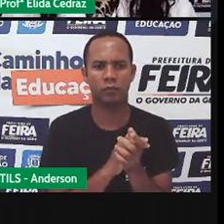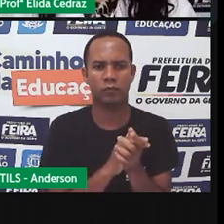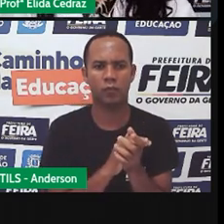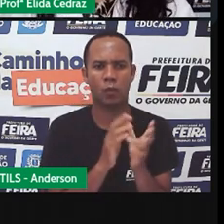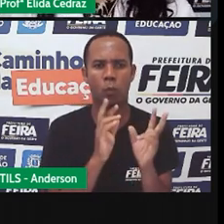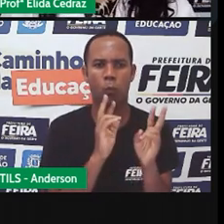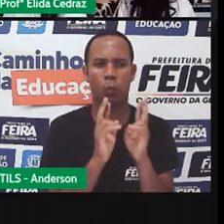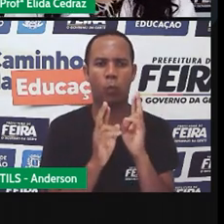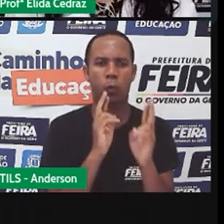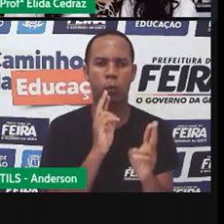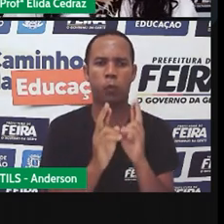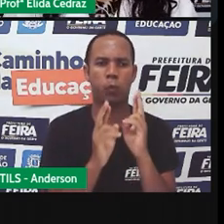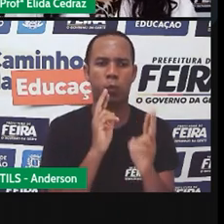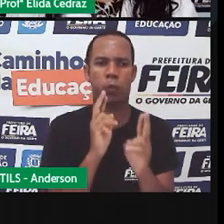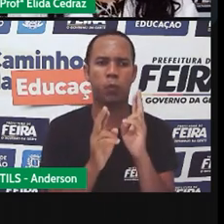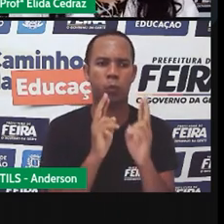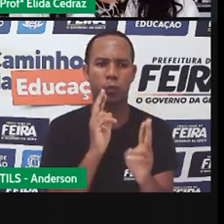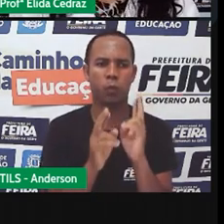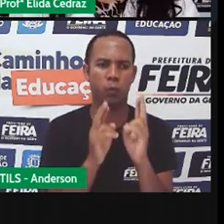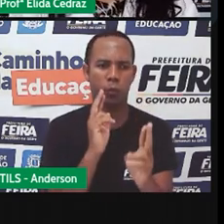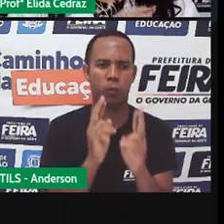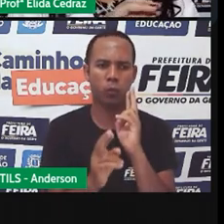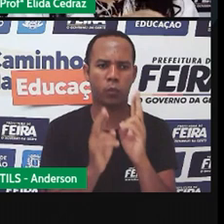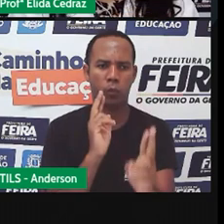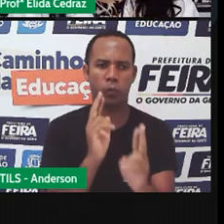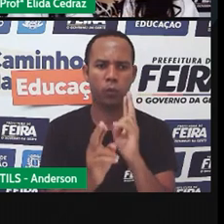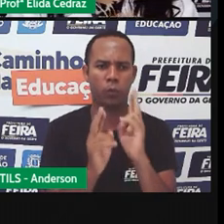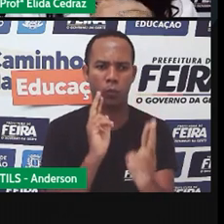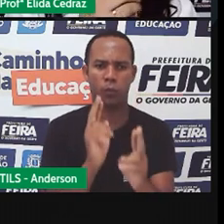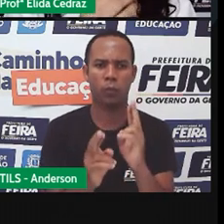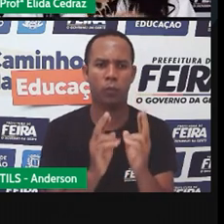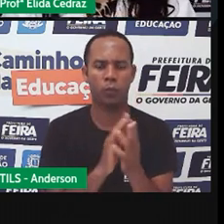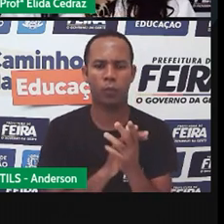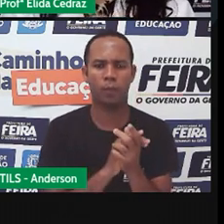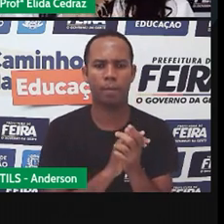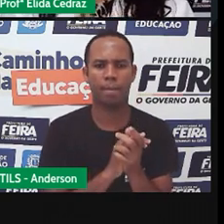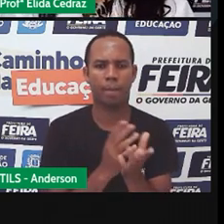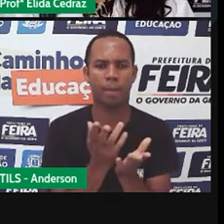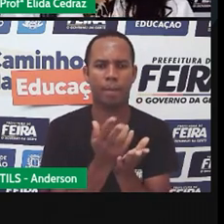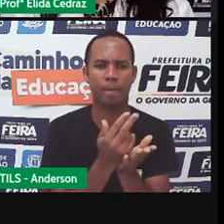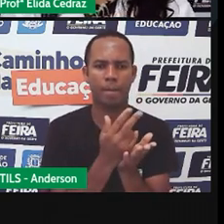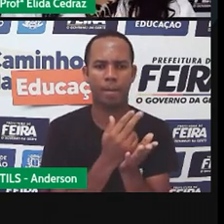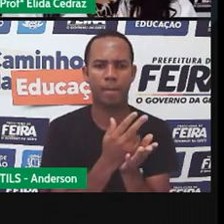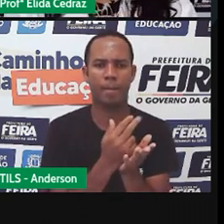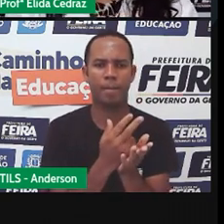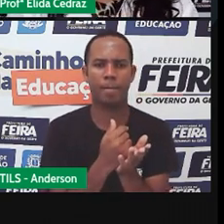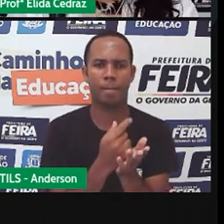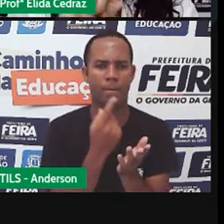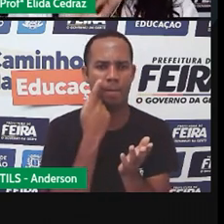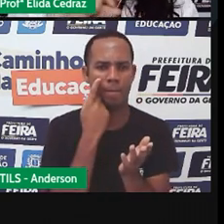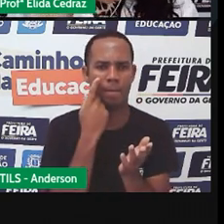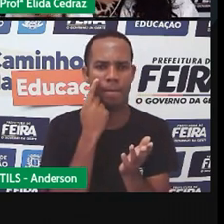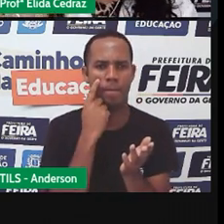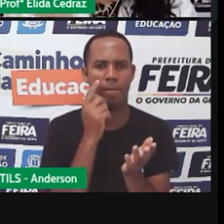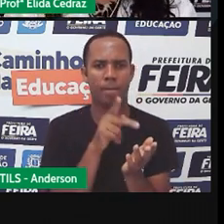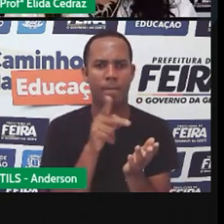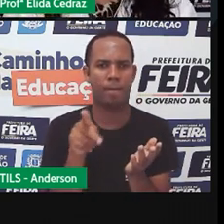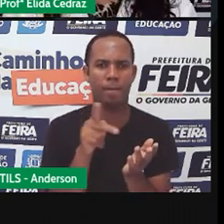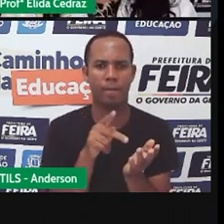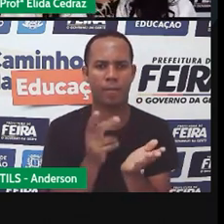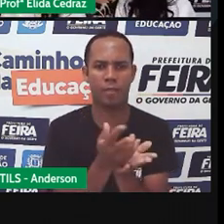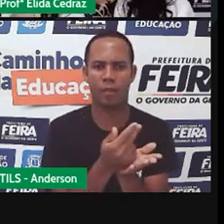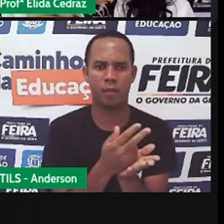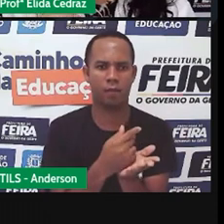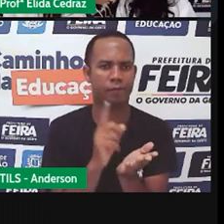trem. Pronto. A Pró formou de figuras geométricas. A Pró não fez